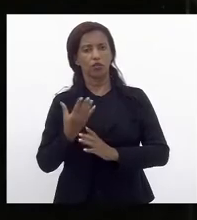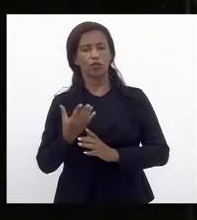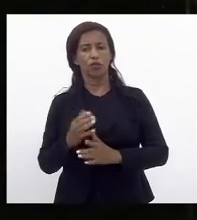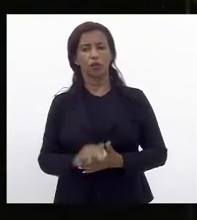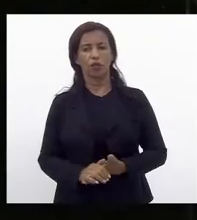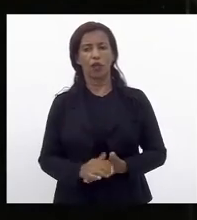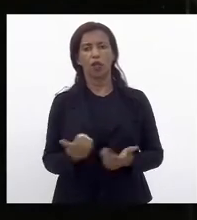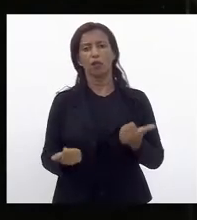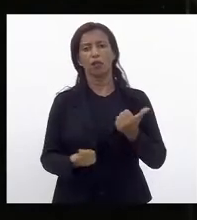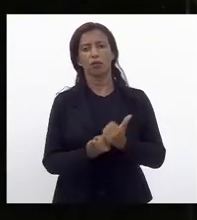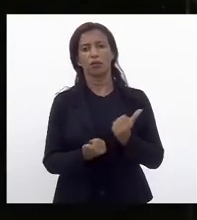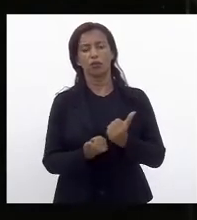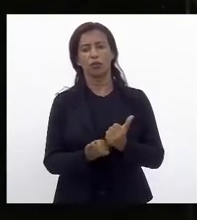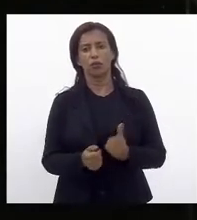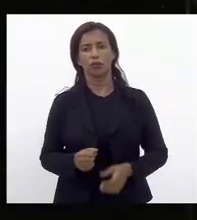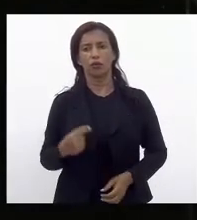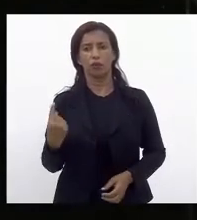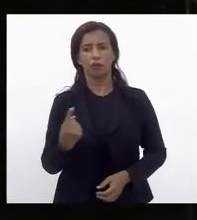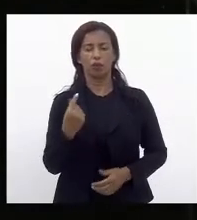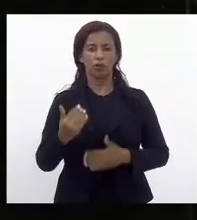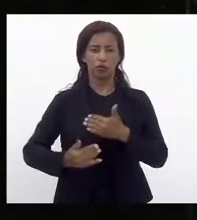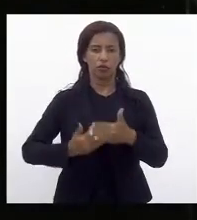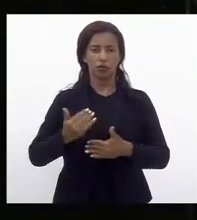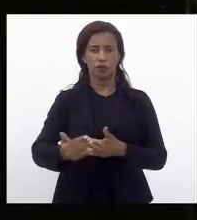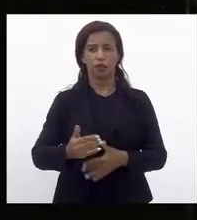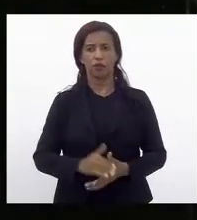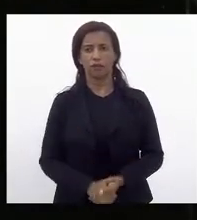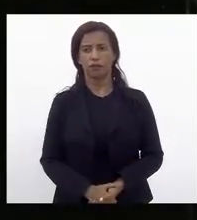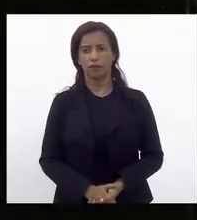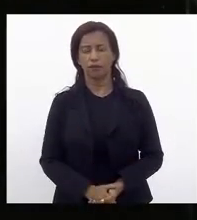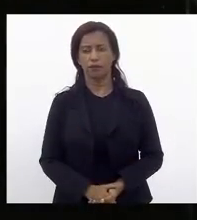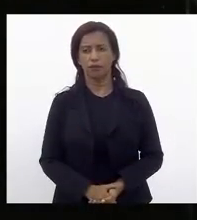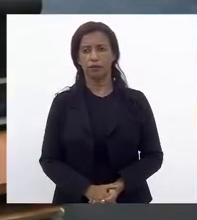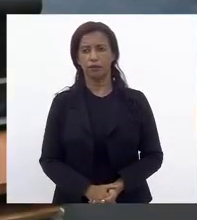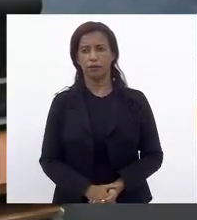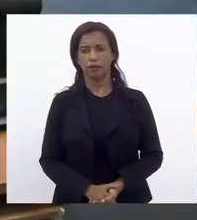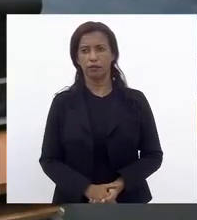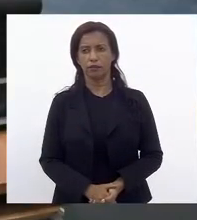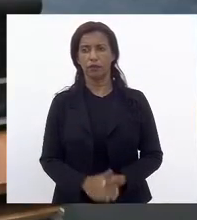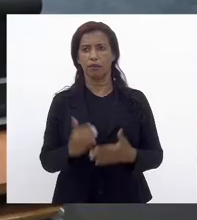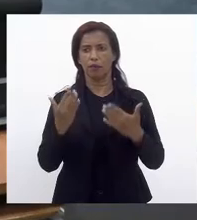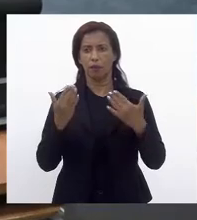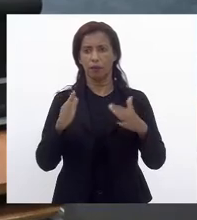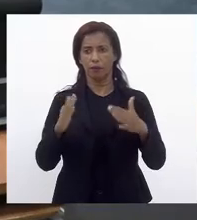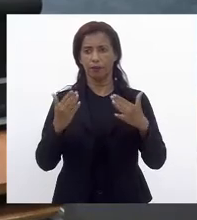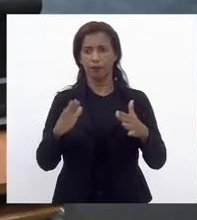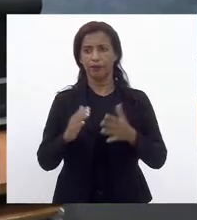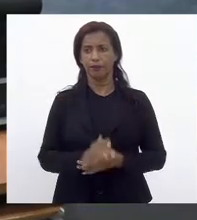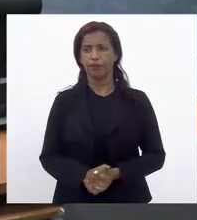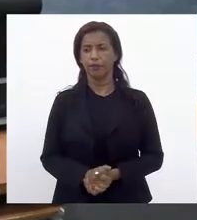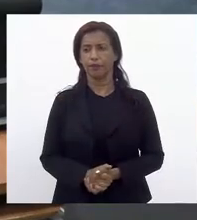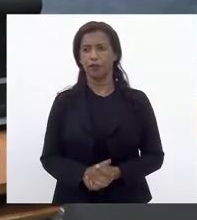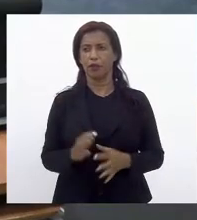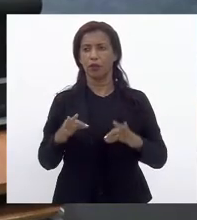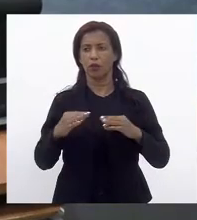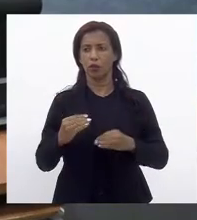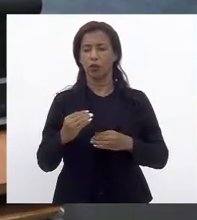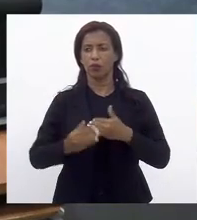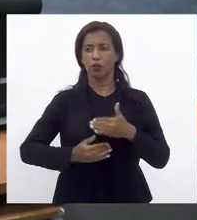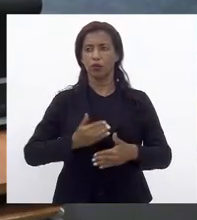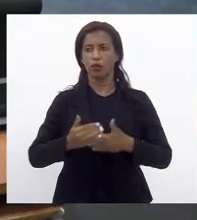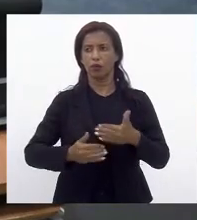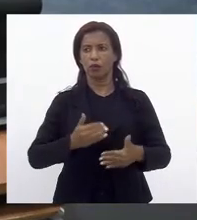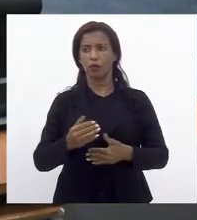esse substitutivo para a gente avançar. Então, parabenizar todo o